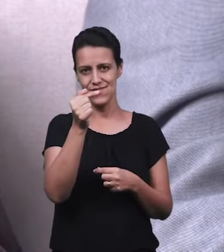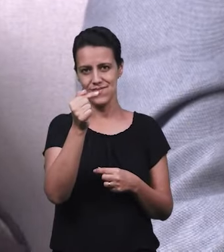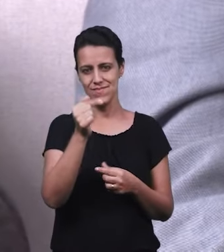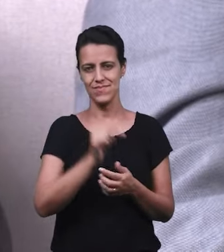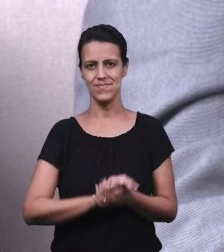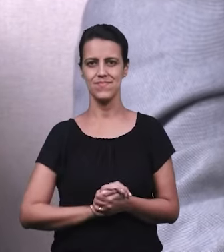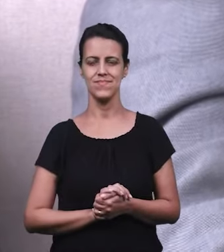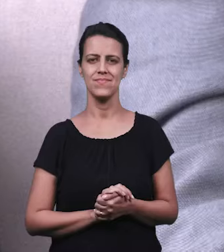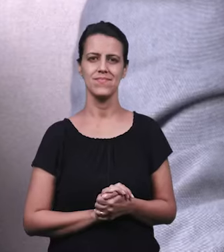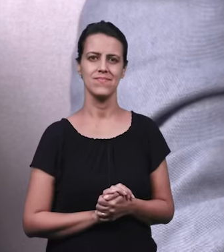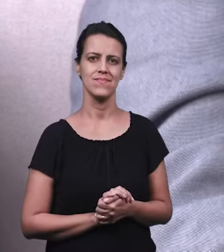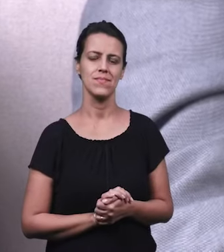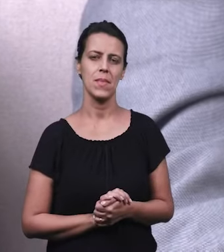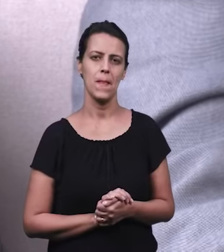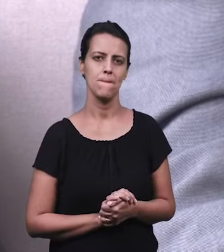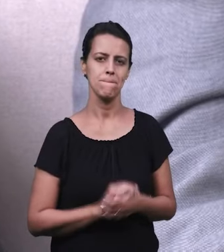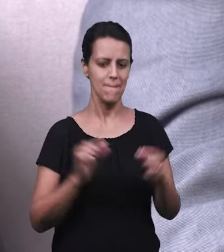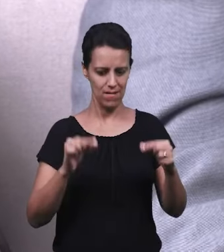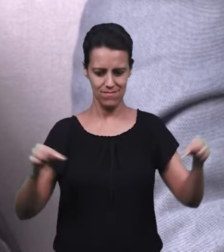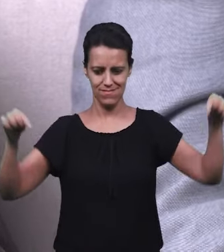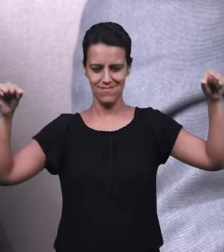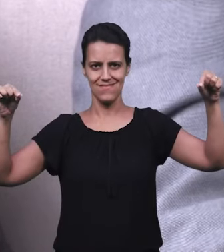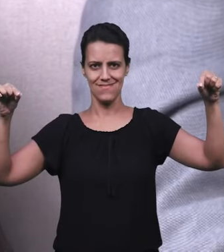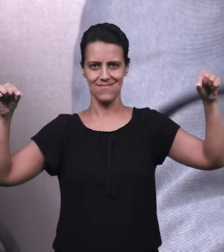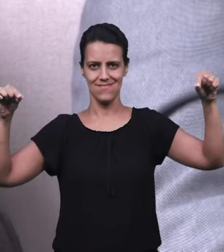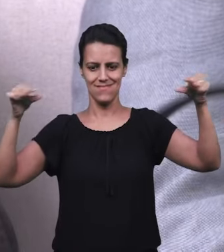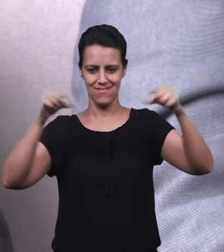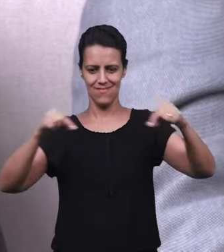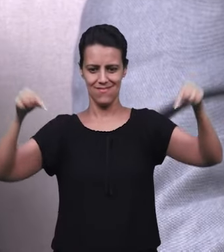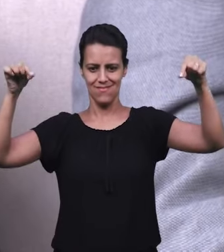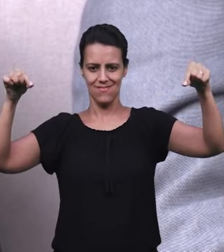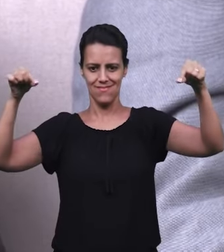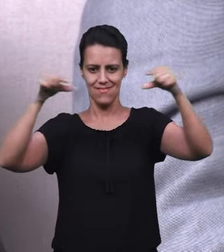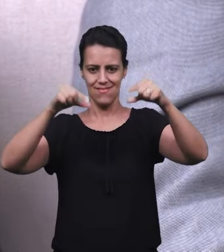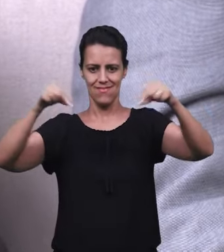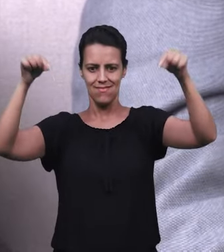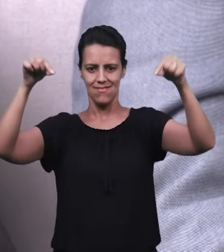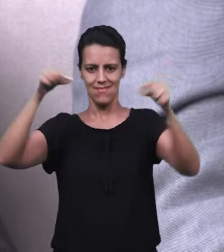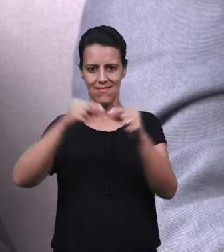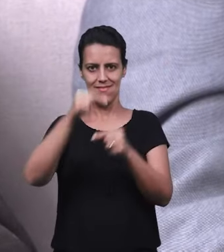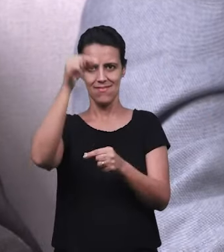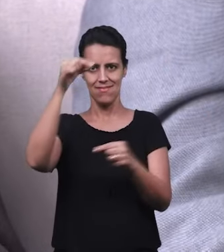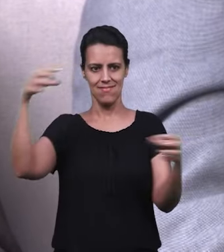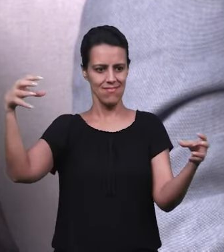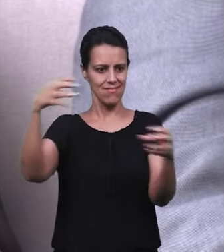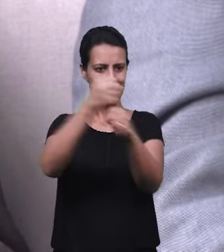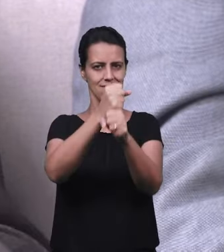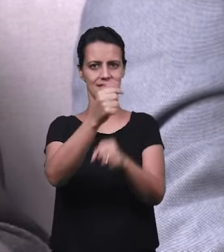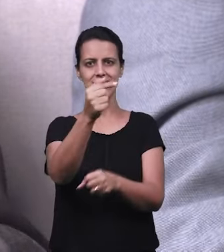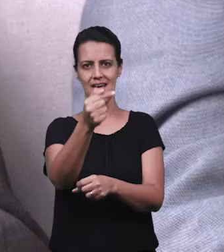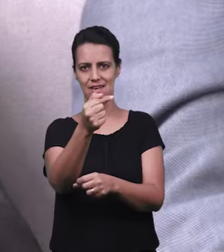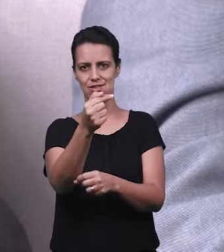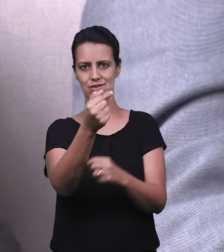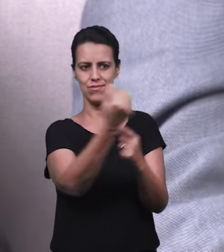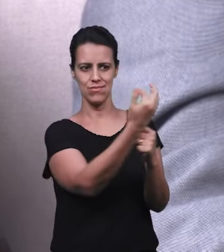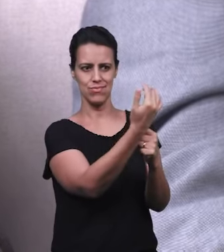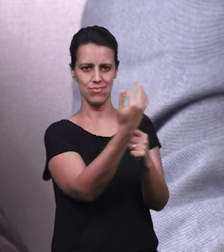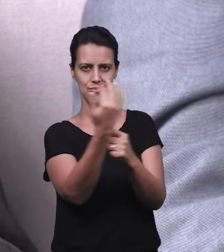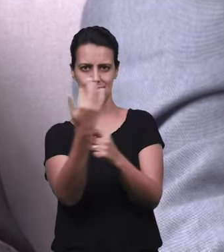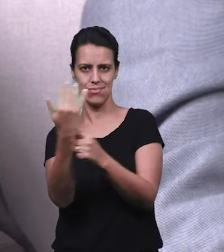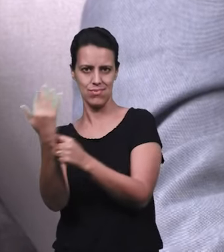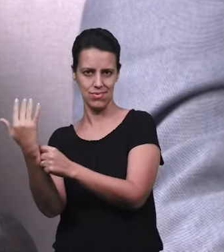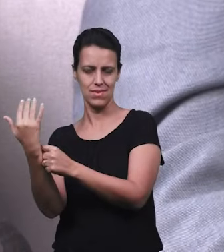então, quando chega em Esmirna, já é o segundo período profético da igreja, o Senhor Jesus, então, vai se intitular,